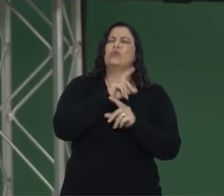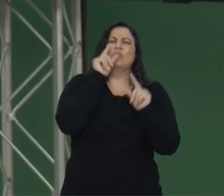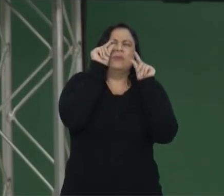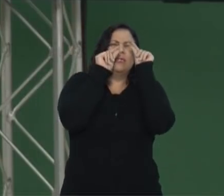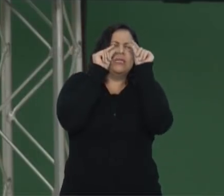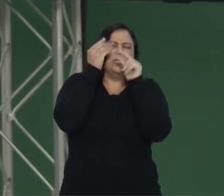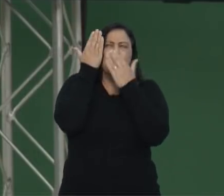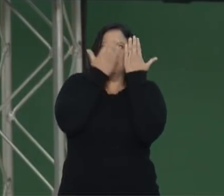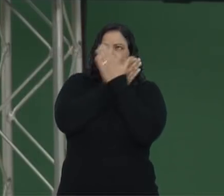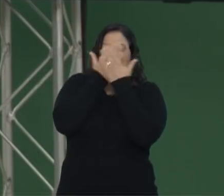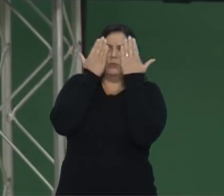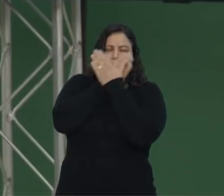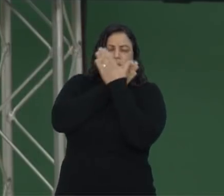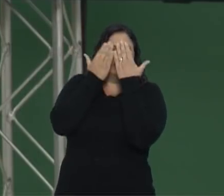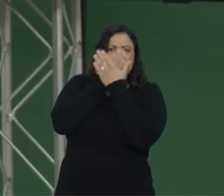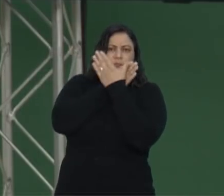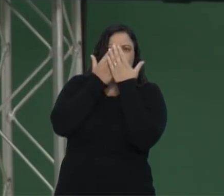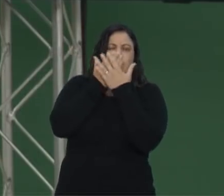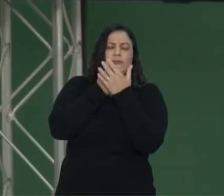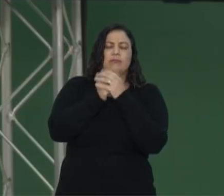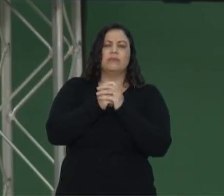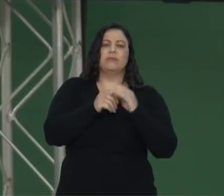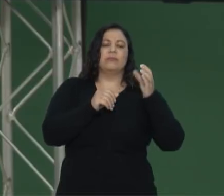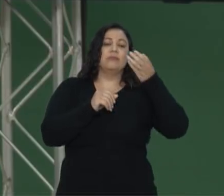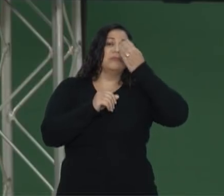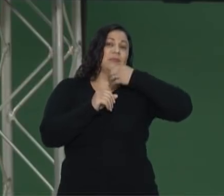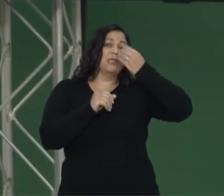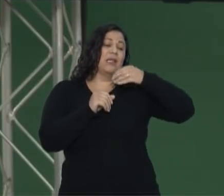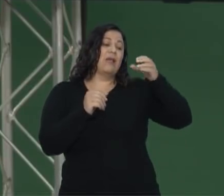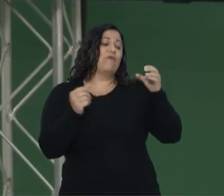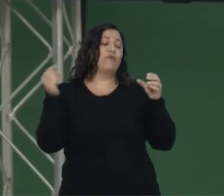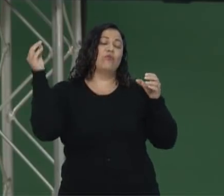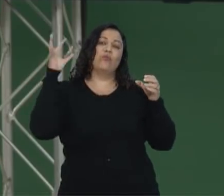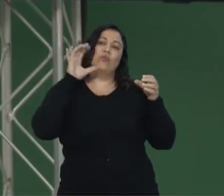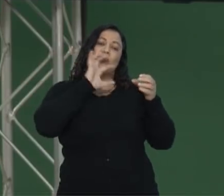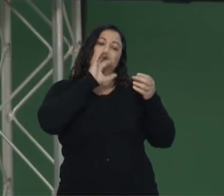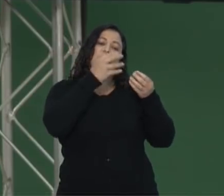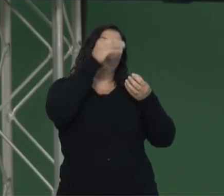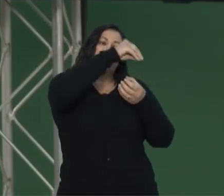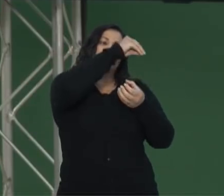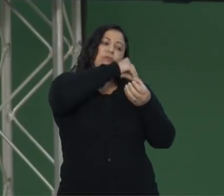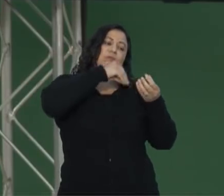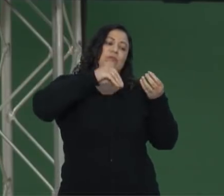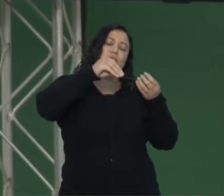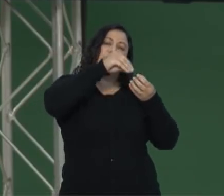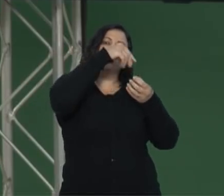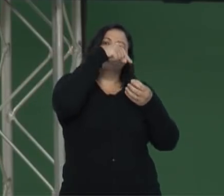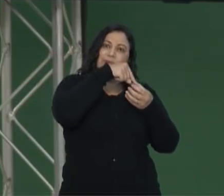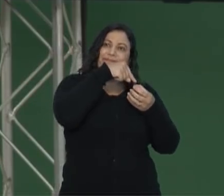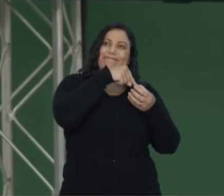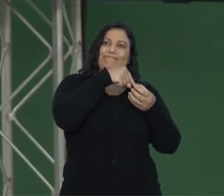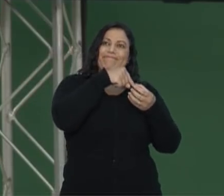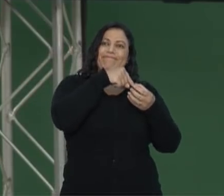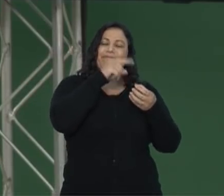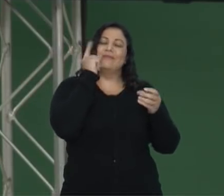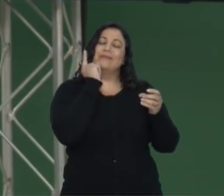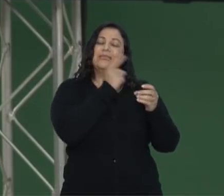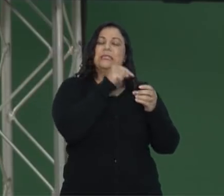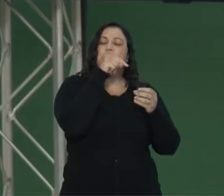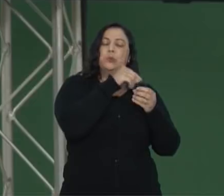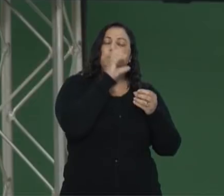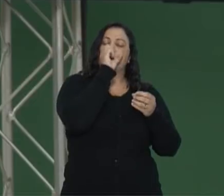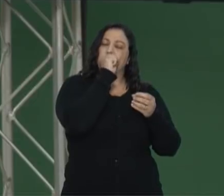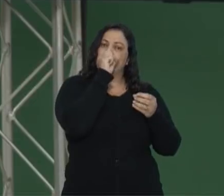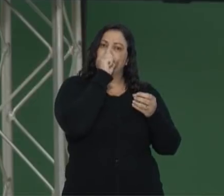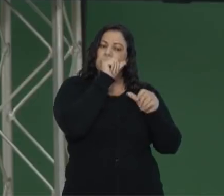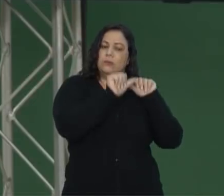ele para sobre essa fruta, ele encontra um alimento, né? A laranja. Ele vai começar a